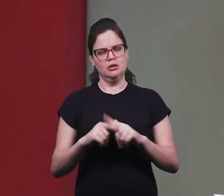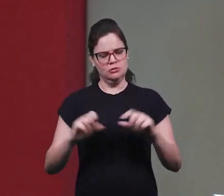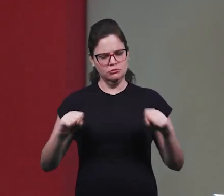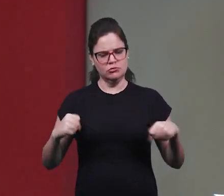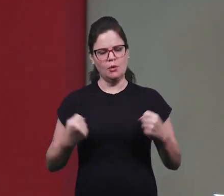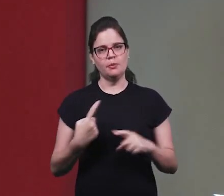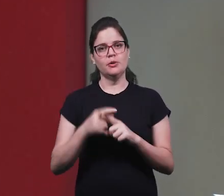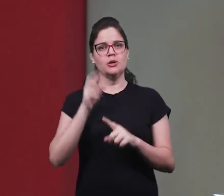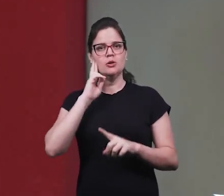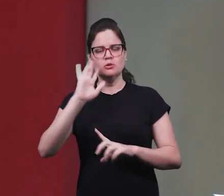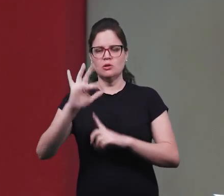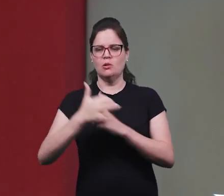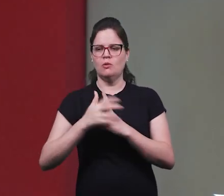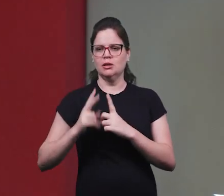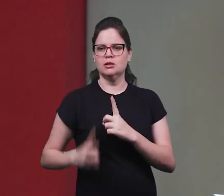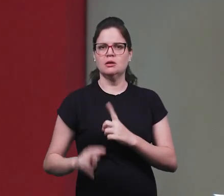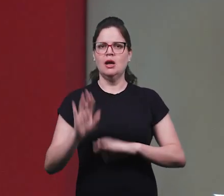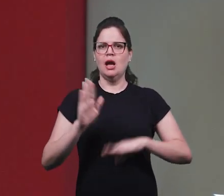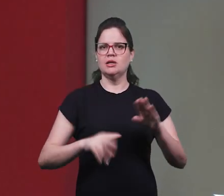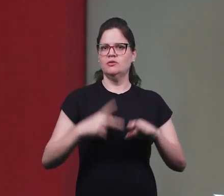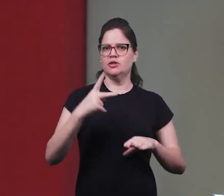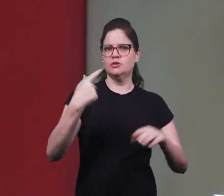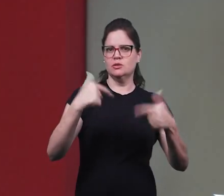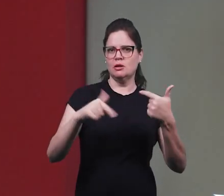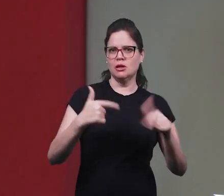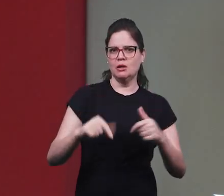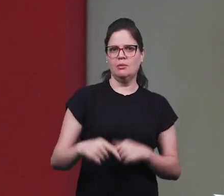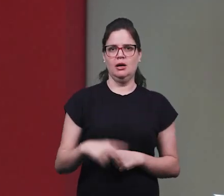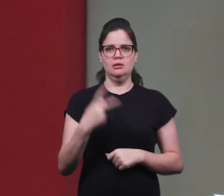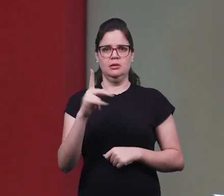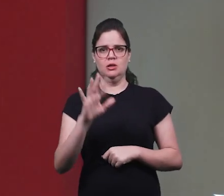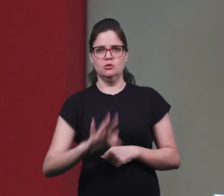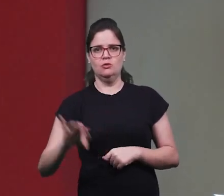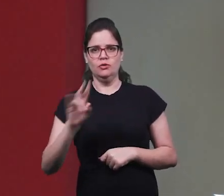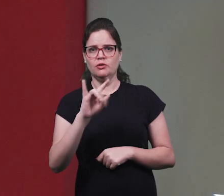existir. O objetivo do adversário era qual, querido Amã? Era destruir o povo judeu de